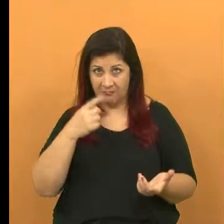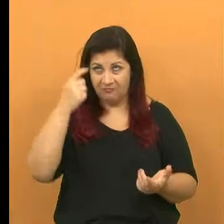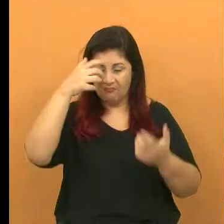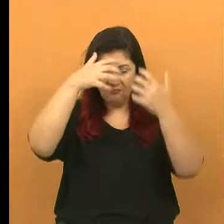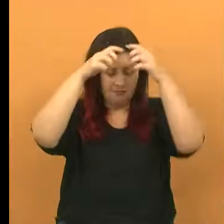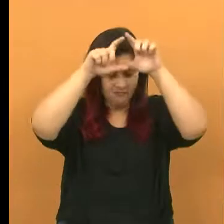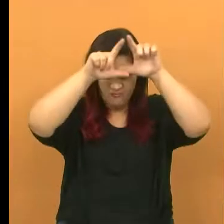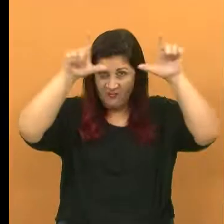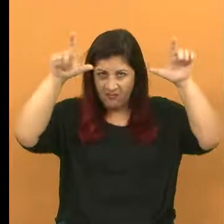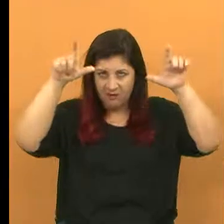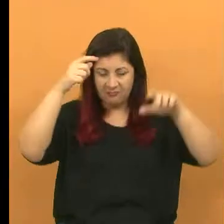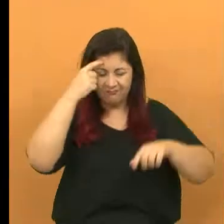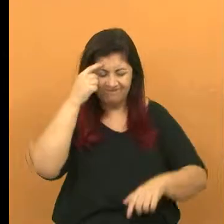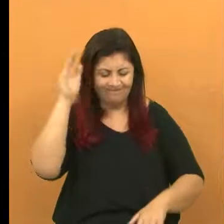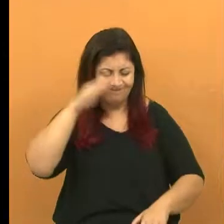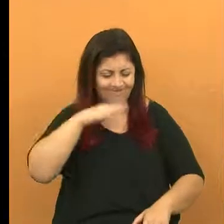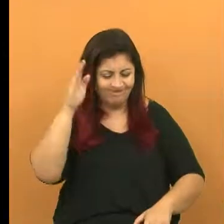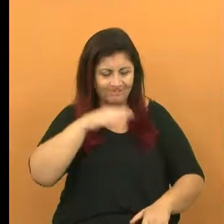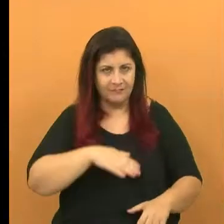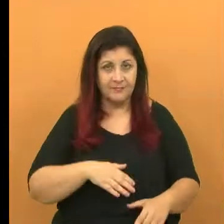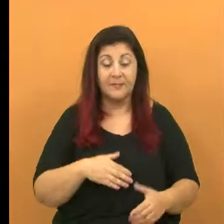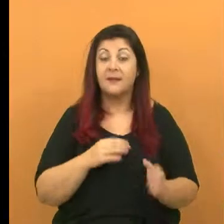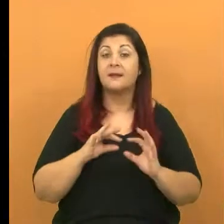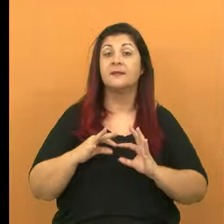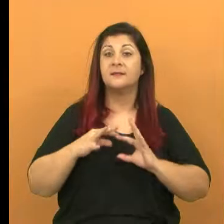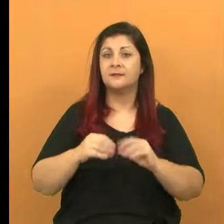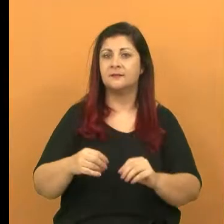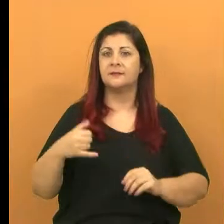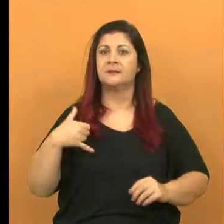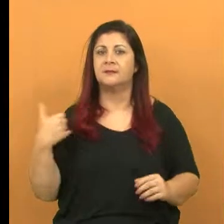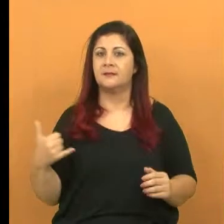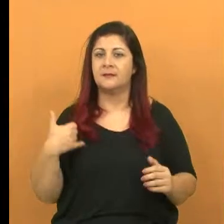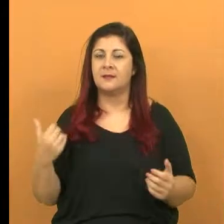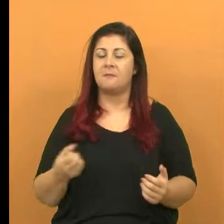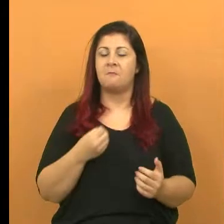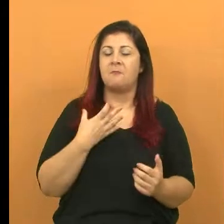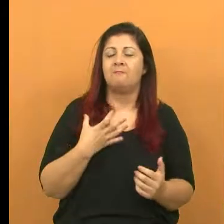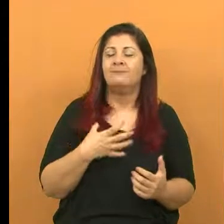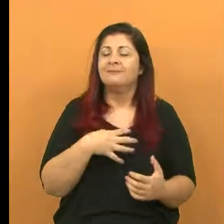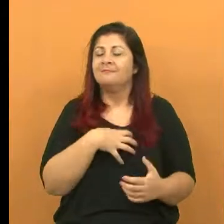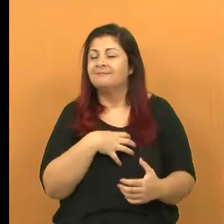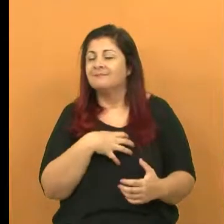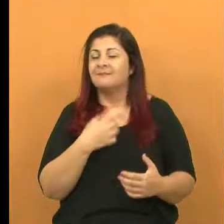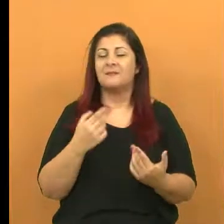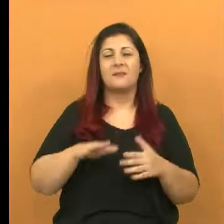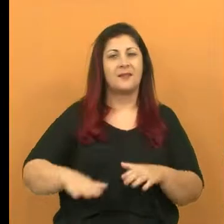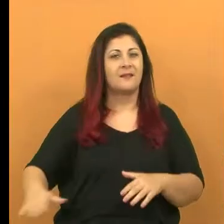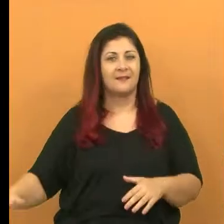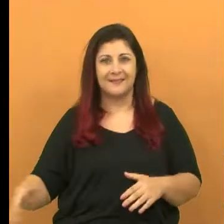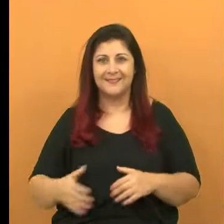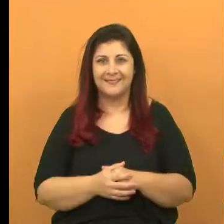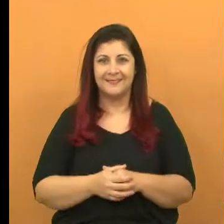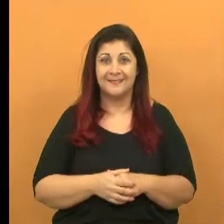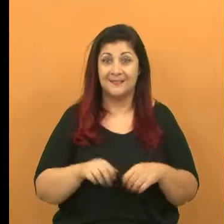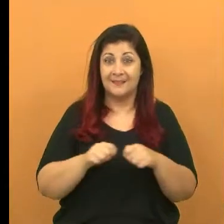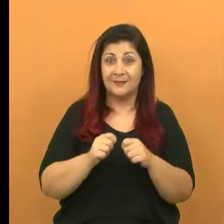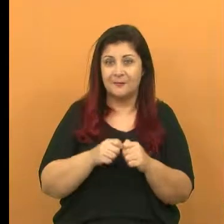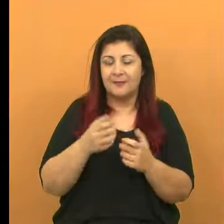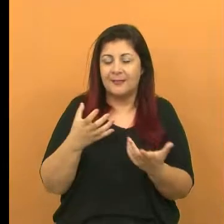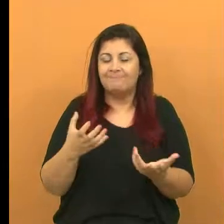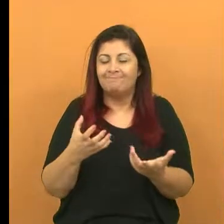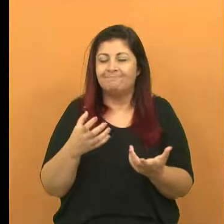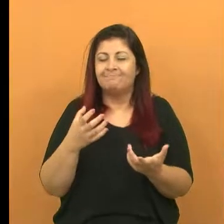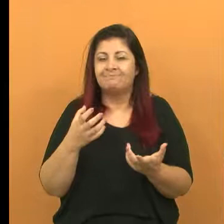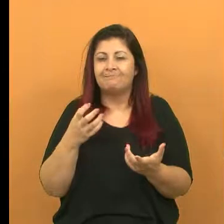O exercício para toda a idade é um chamamento para ser criança, quando a gente faz essa experiência de contar